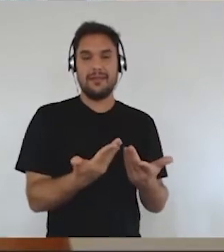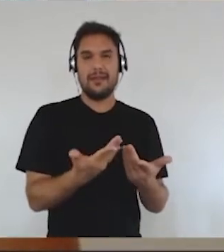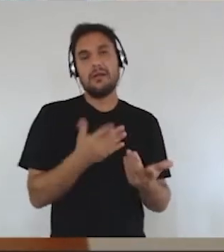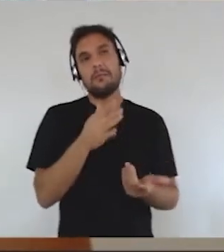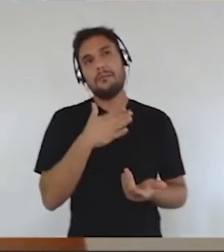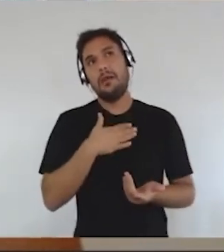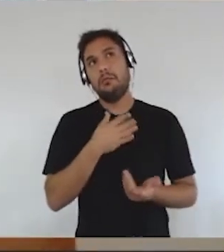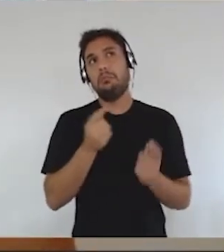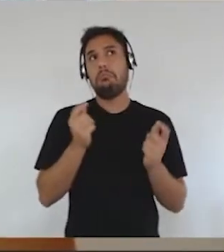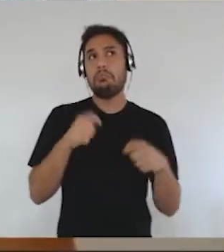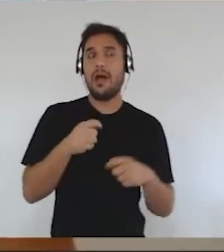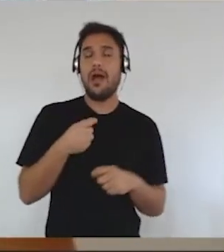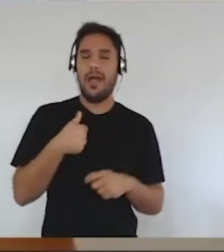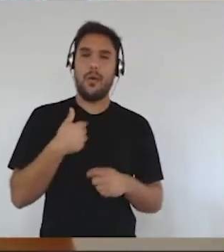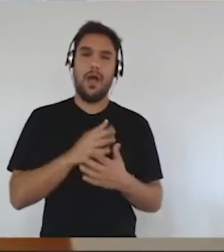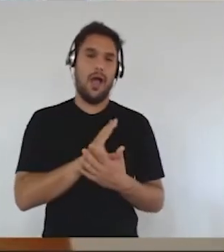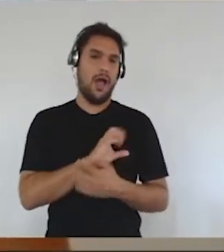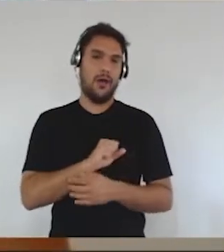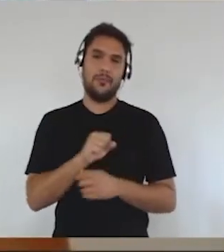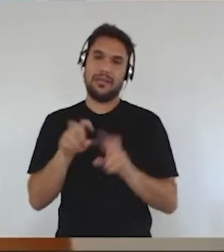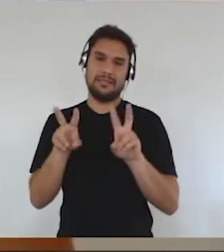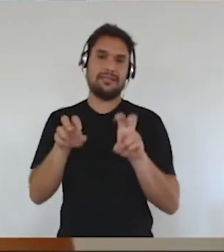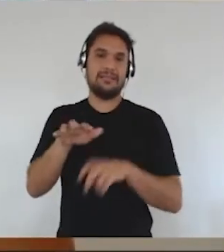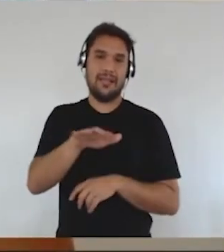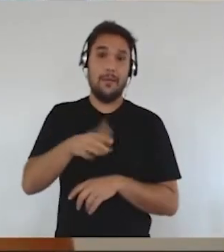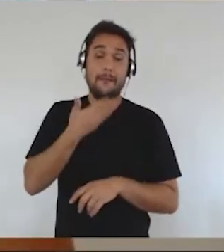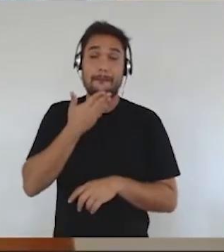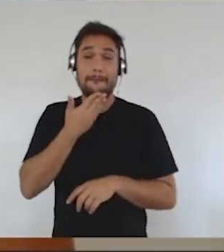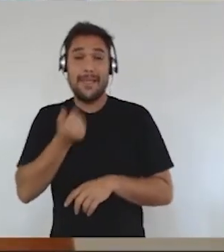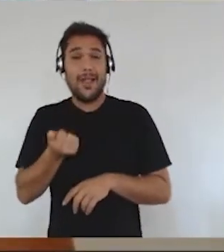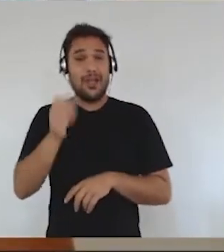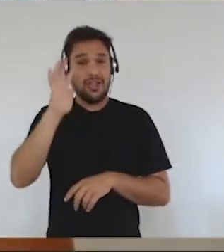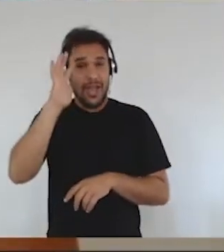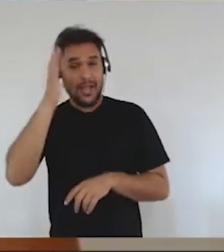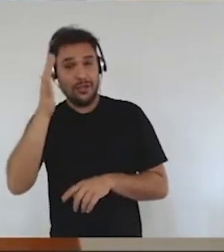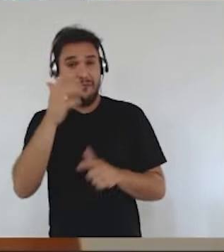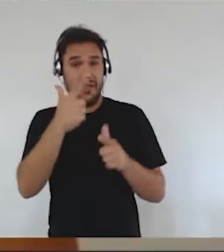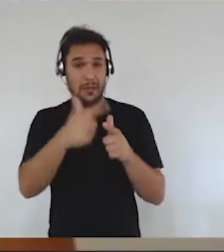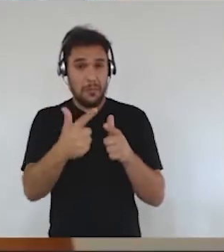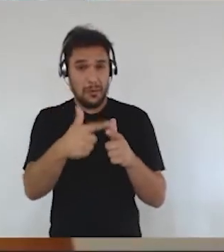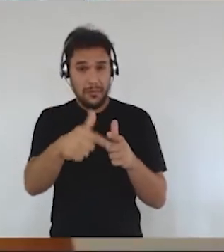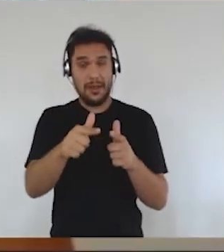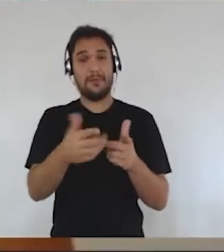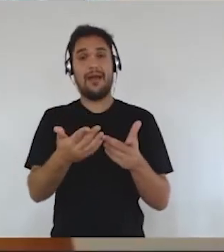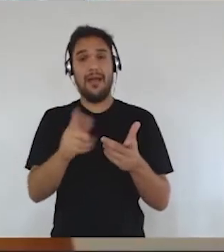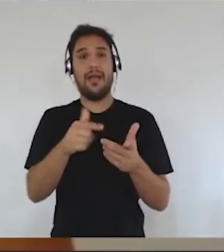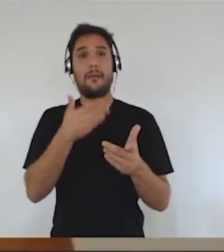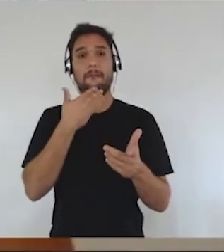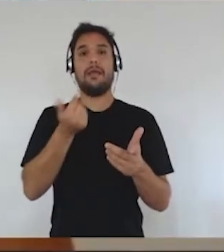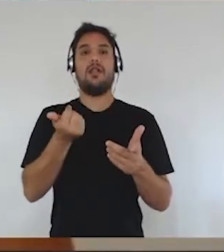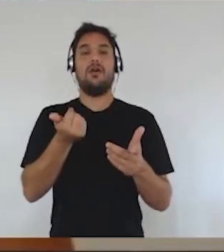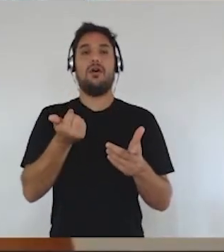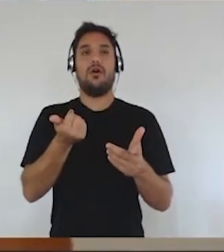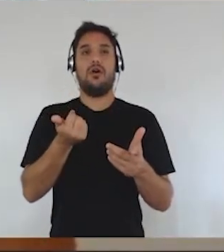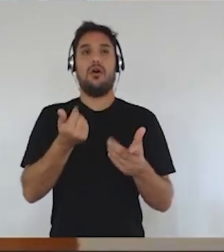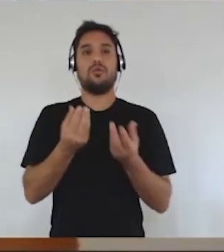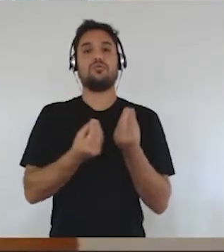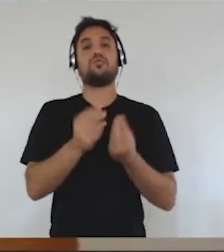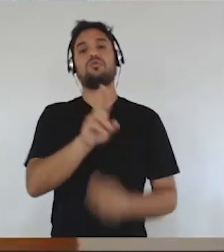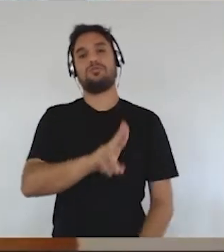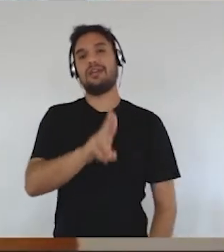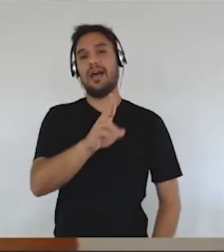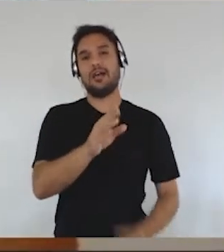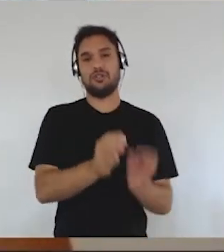posso dizer, por toda a paixão que tenho, que é a melhor forma de se chegar à justiça. Só para não